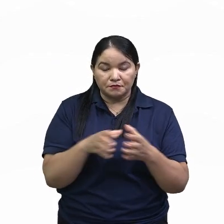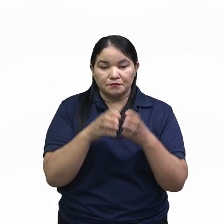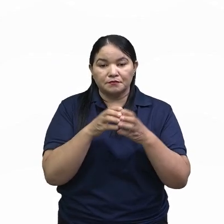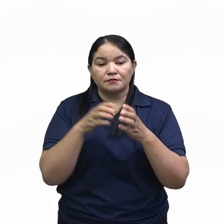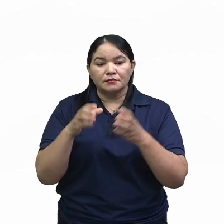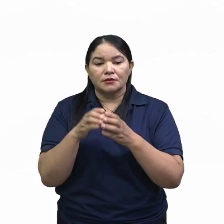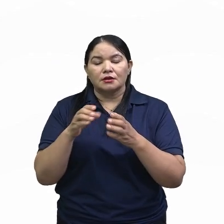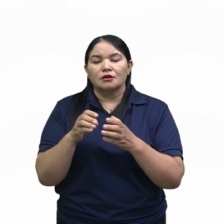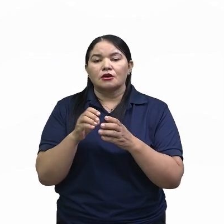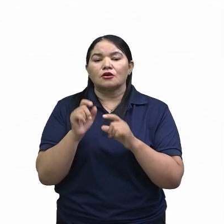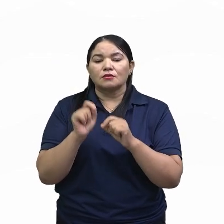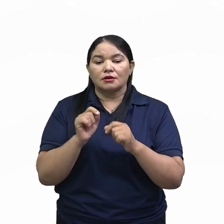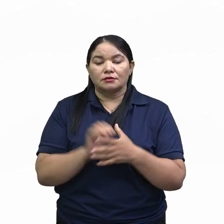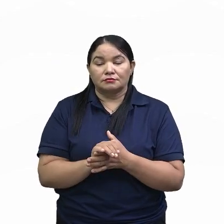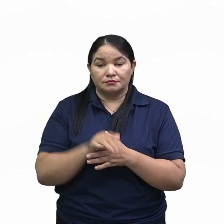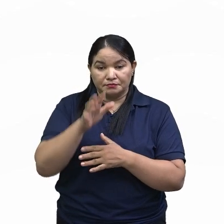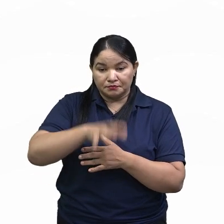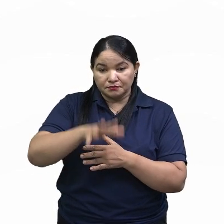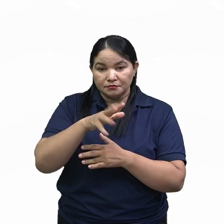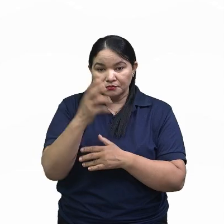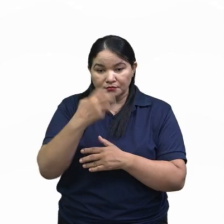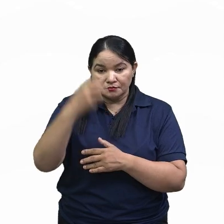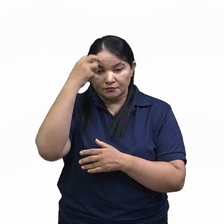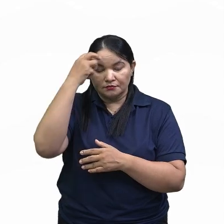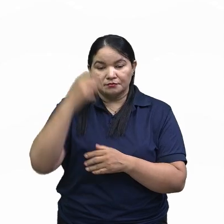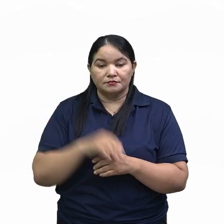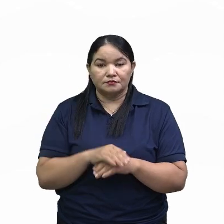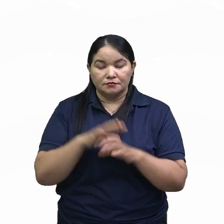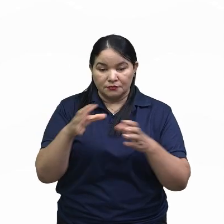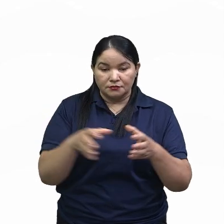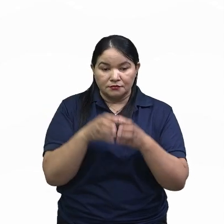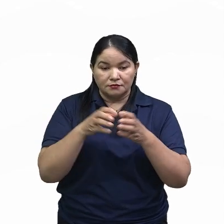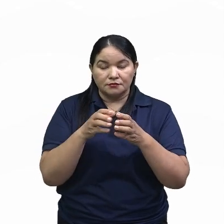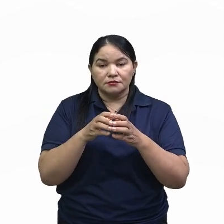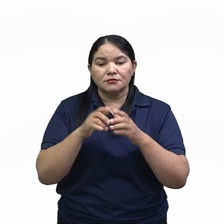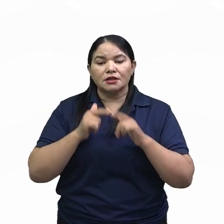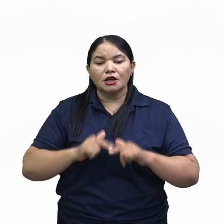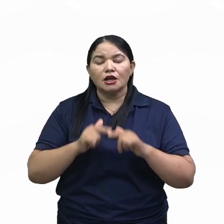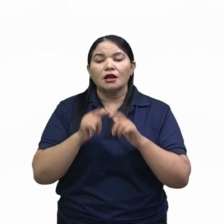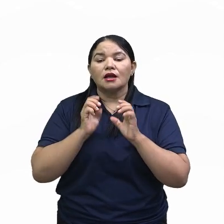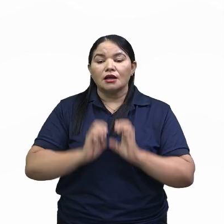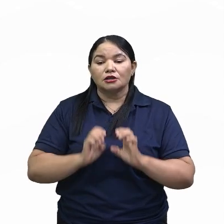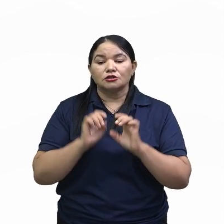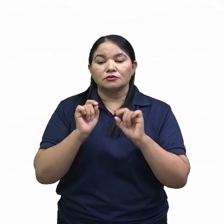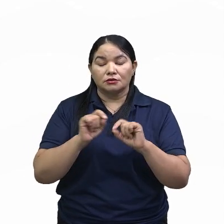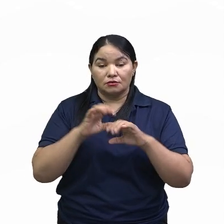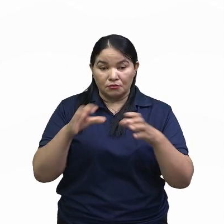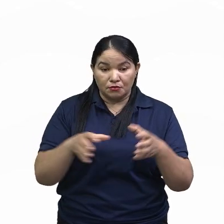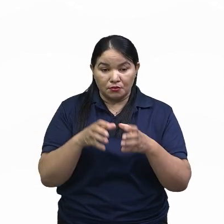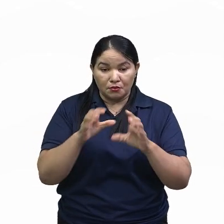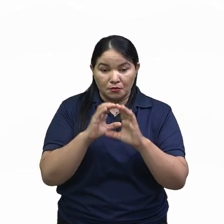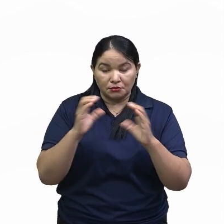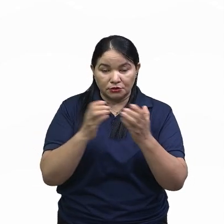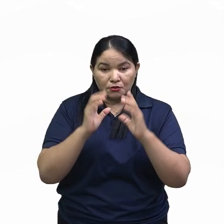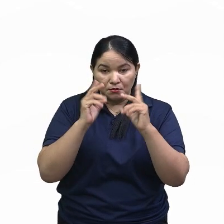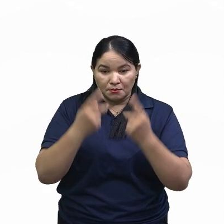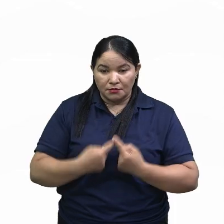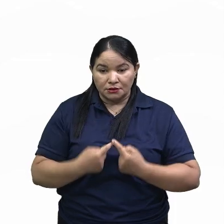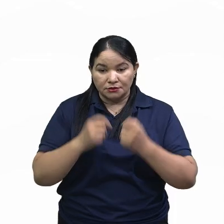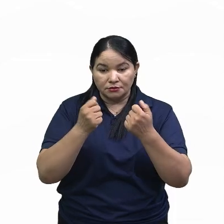que refere-se ao âmbito cultural. Um grupo étnico, ele é uma comunidade humana definida